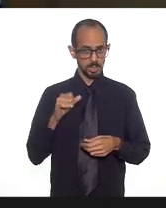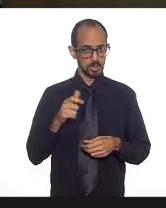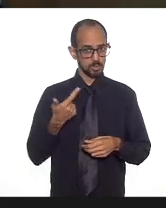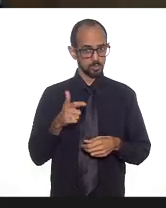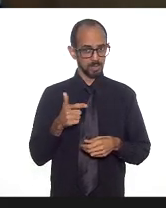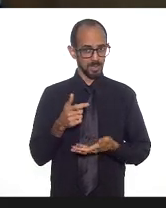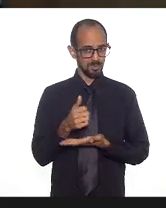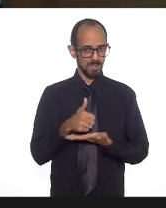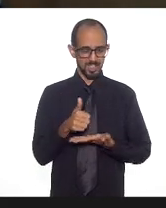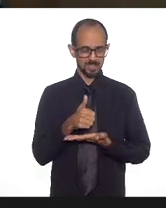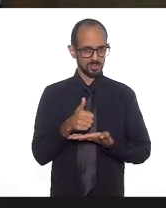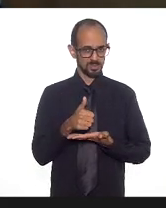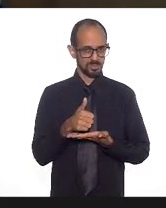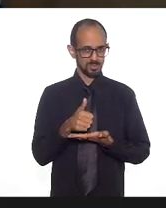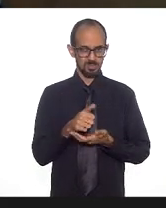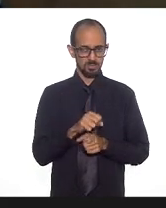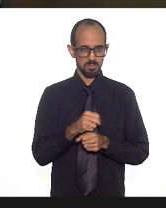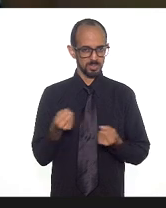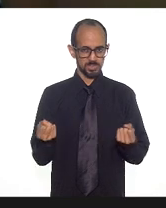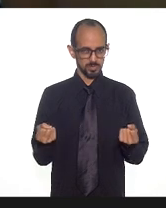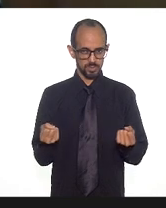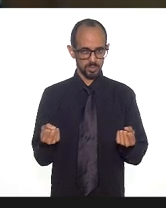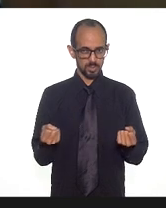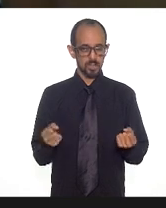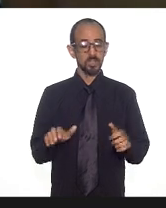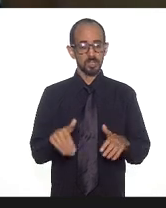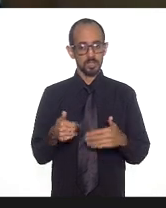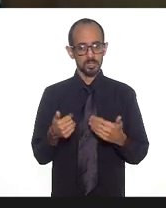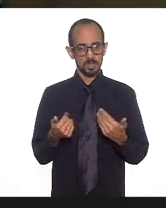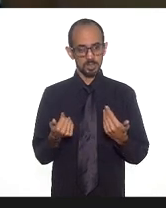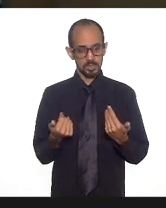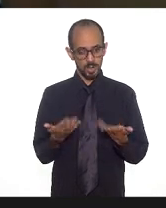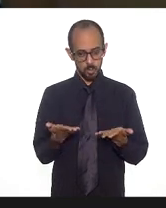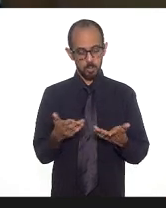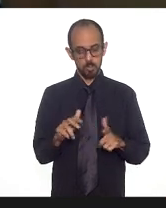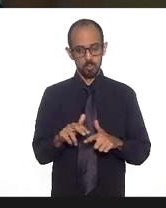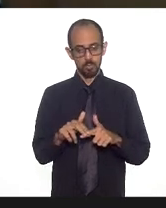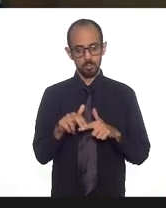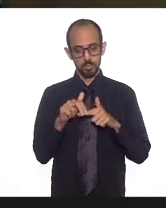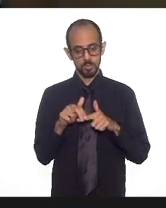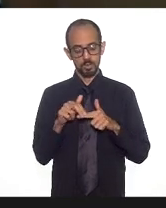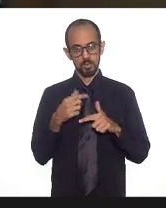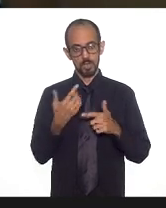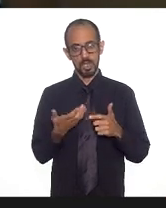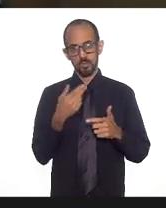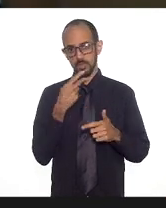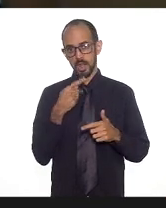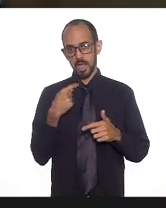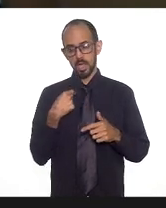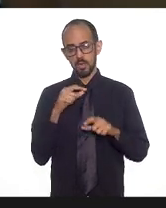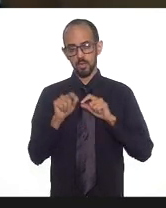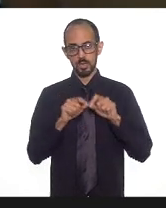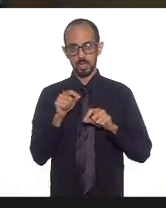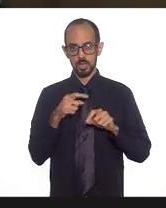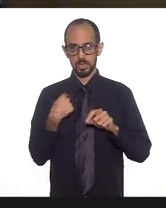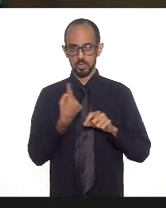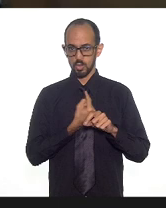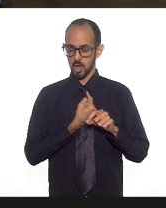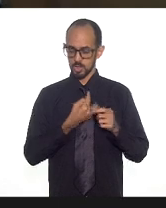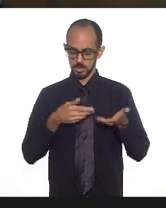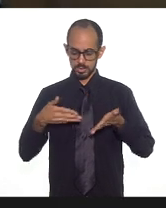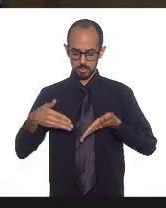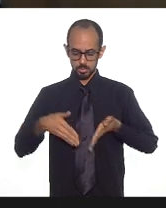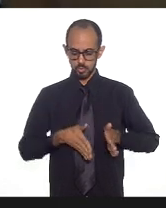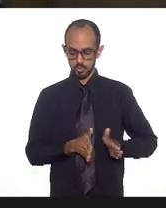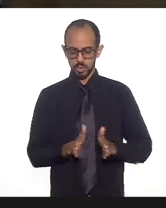básico. Não dá, não é? Então, bom, eu quero dizer assim, a gente está no caminho, né? Estamos no caminho, porque